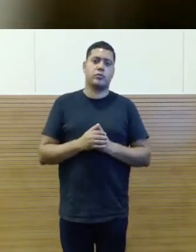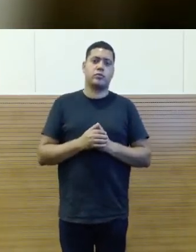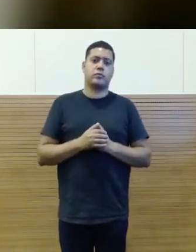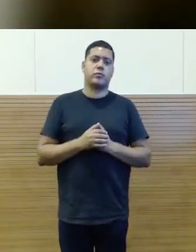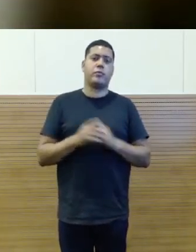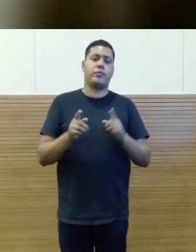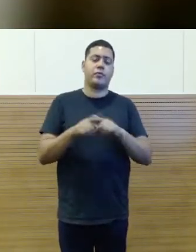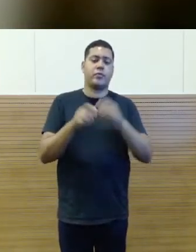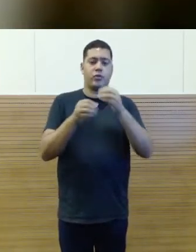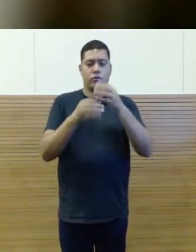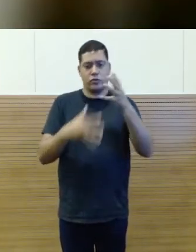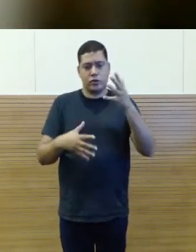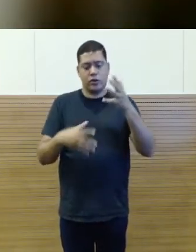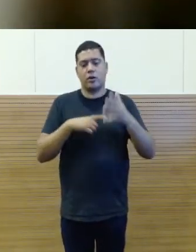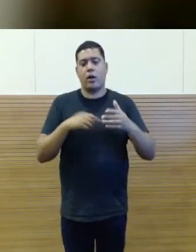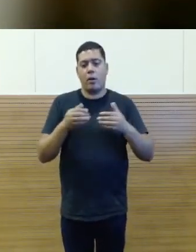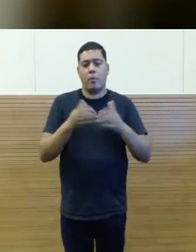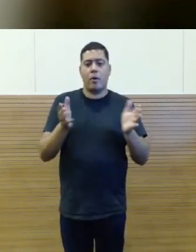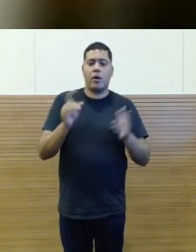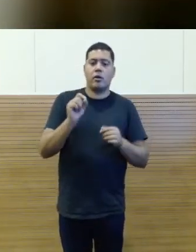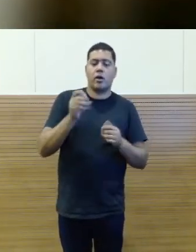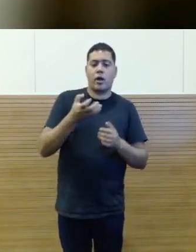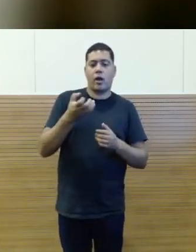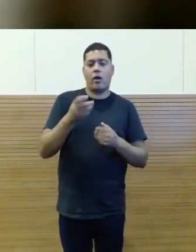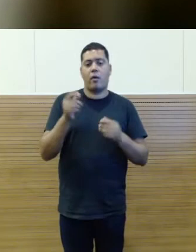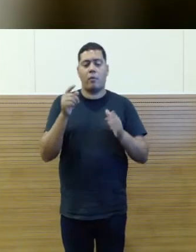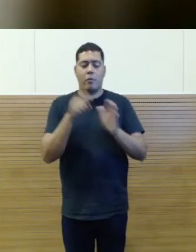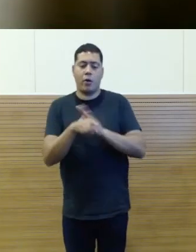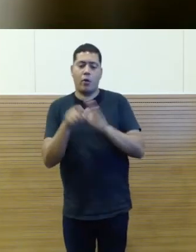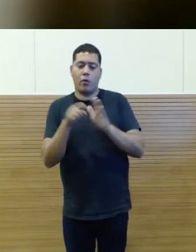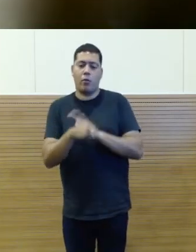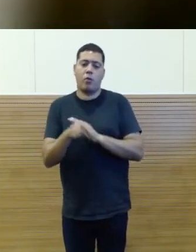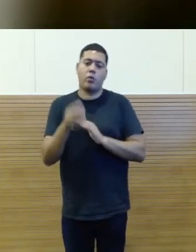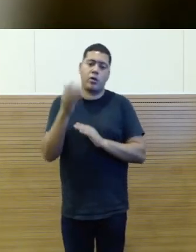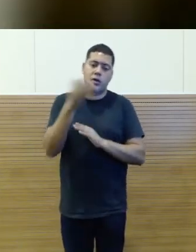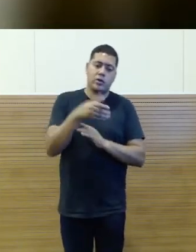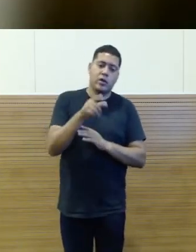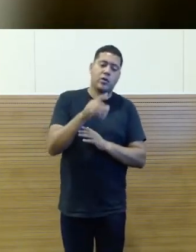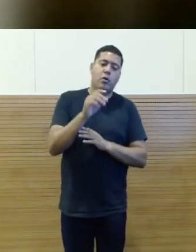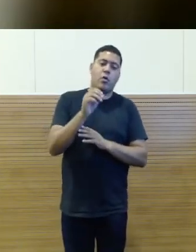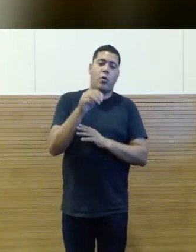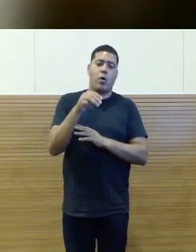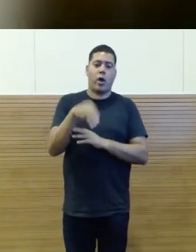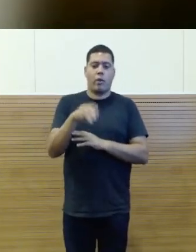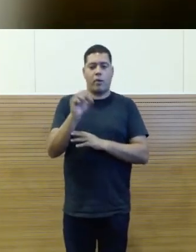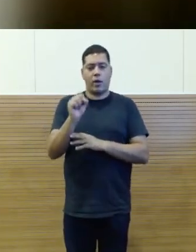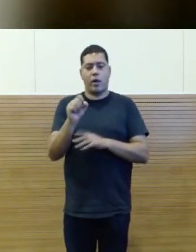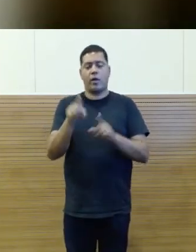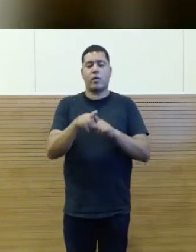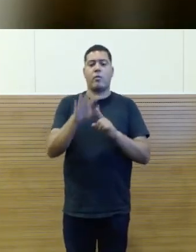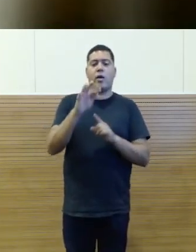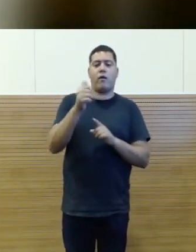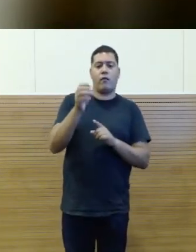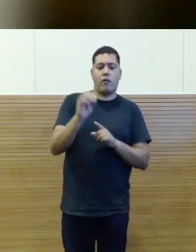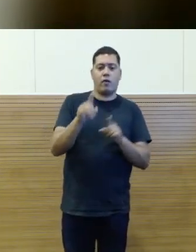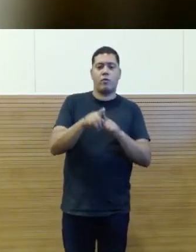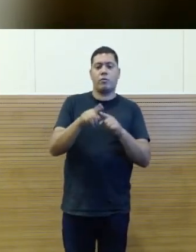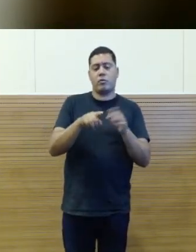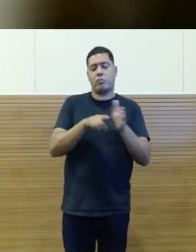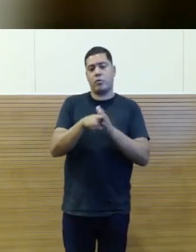o chat está aberto para quem gostaria de fazer perguntas direcionadas à OMS, à FAO e aos pesquisadores.